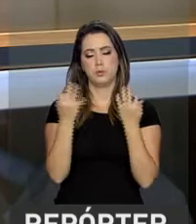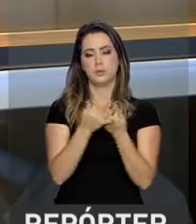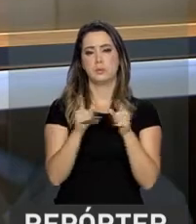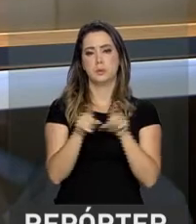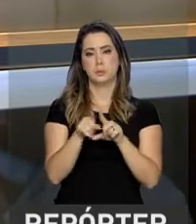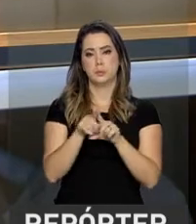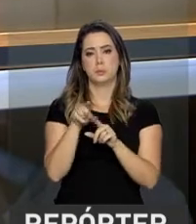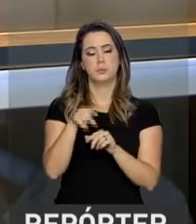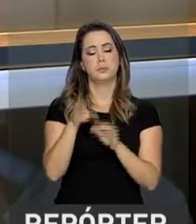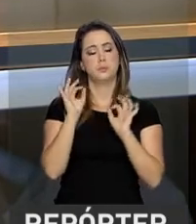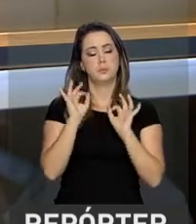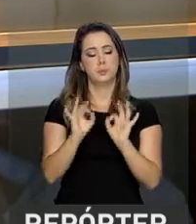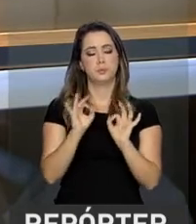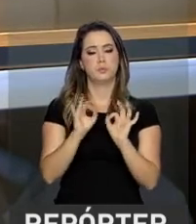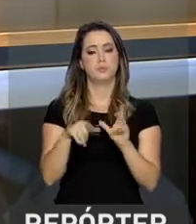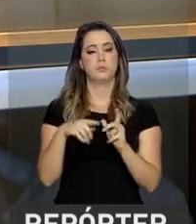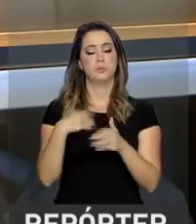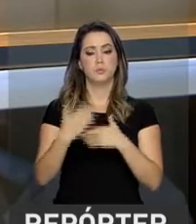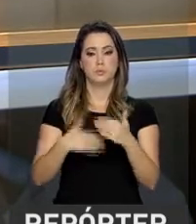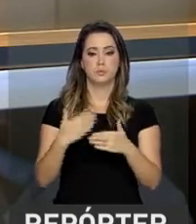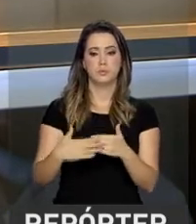que efetivamente possa se desenvolver no lote